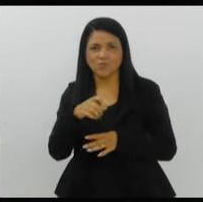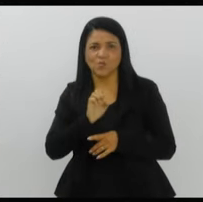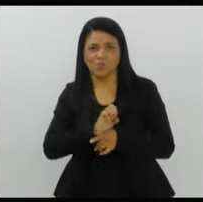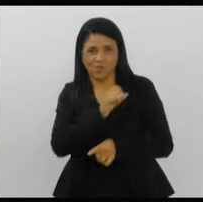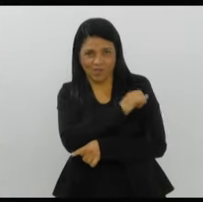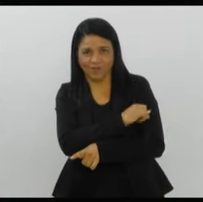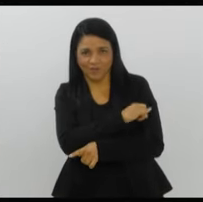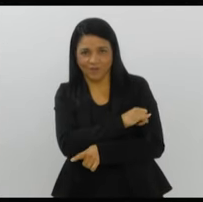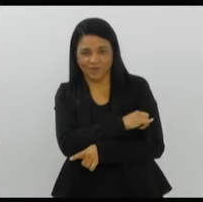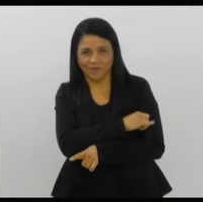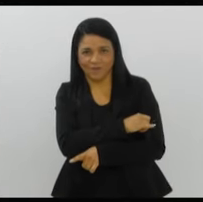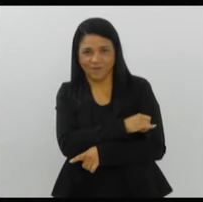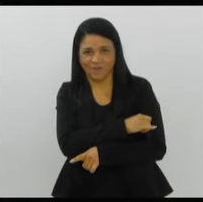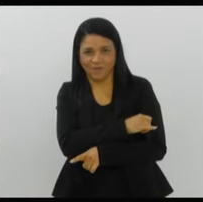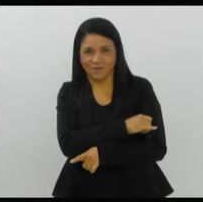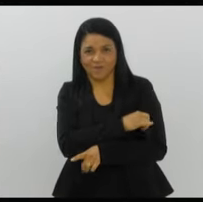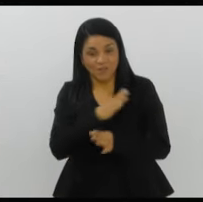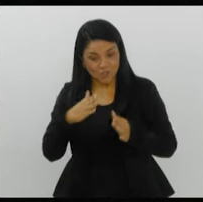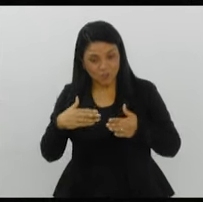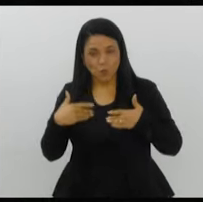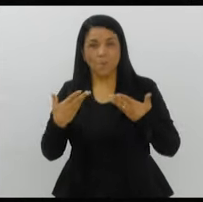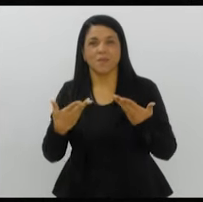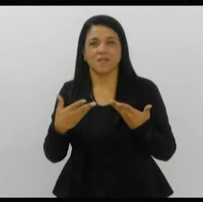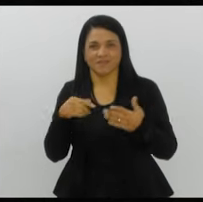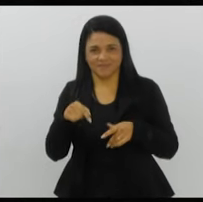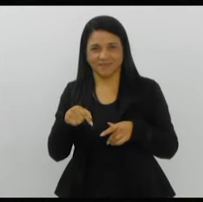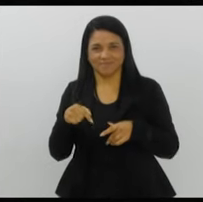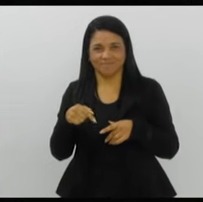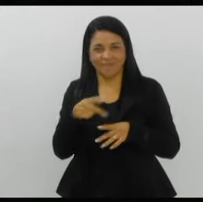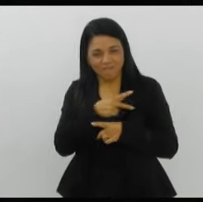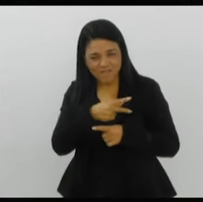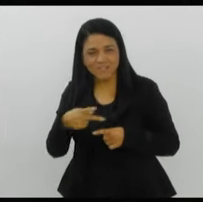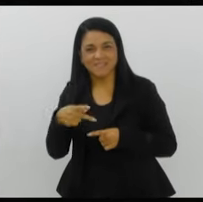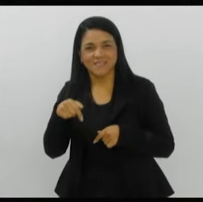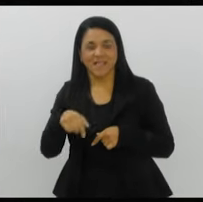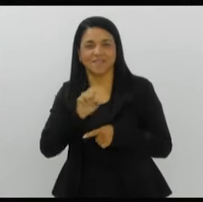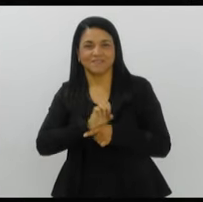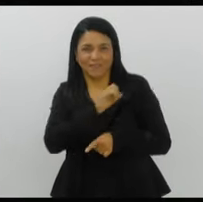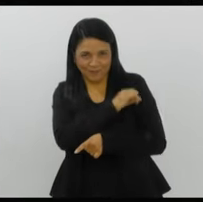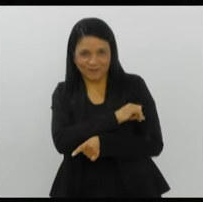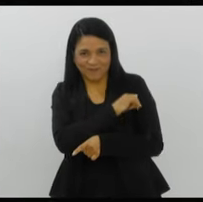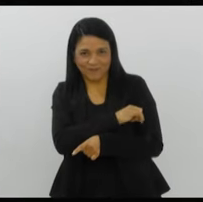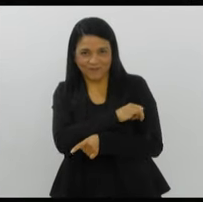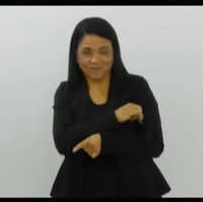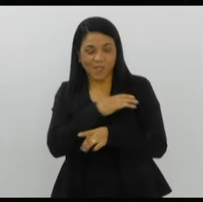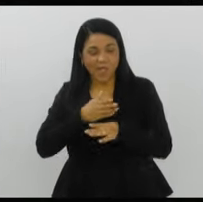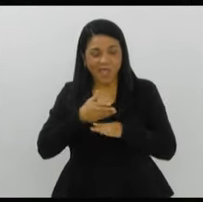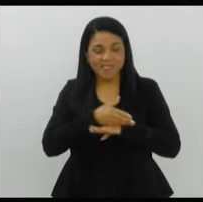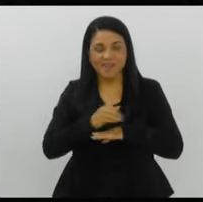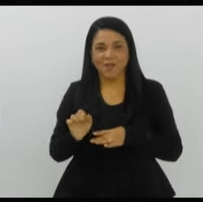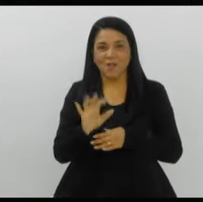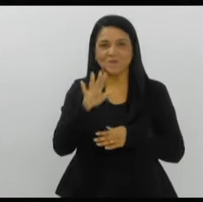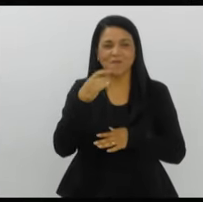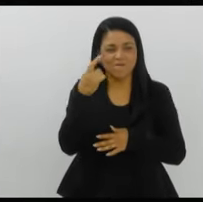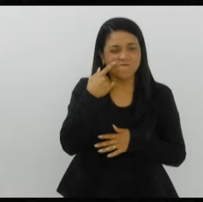não venha. Venha de surpresa. Venha um dia para poder entrar numa comunidade para você ver